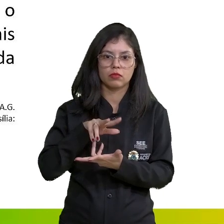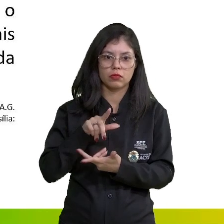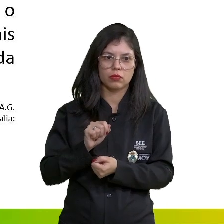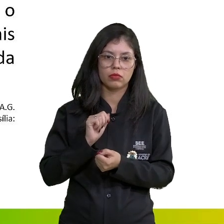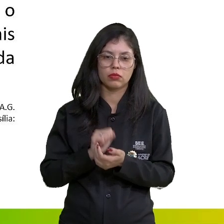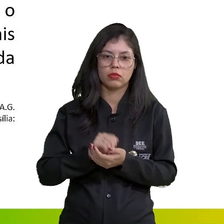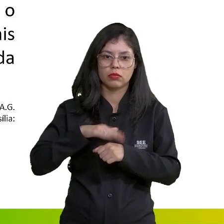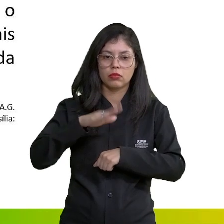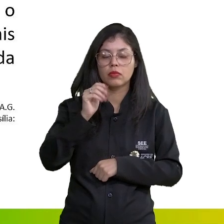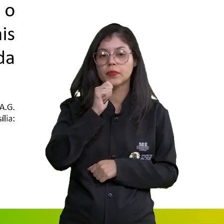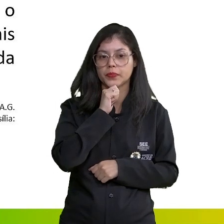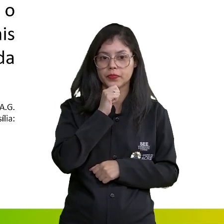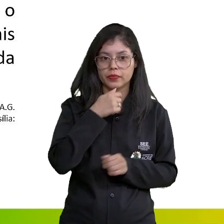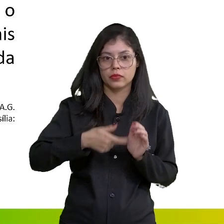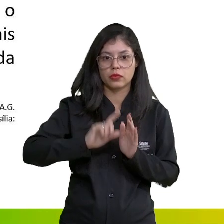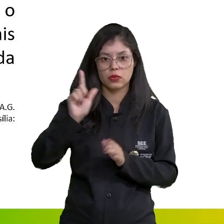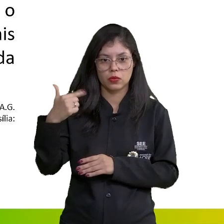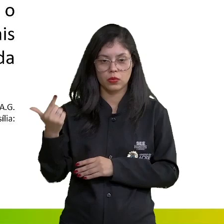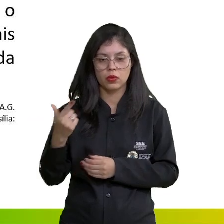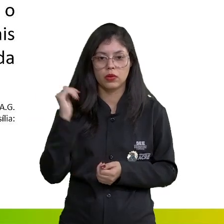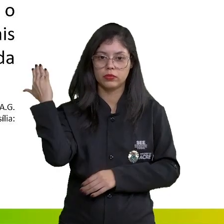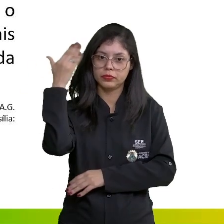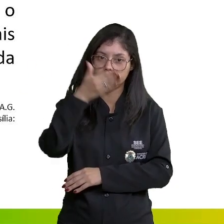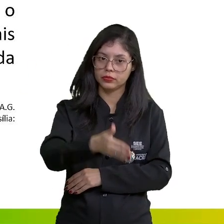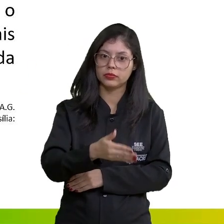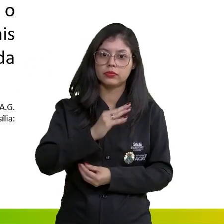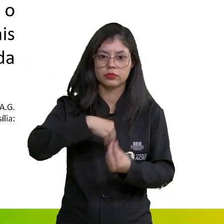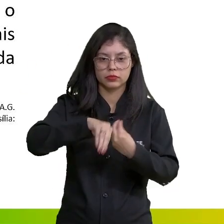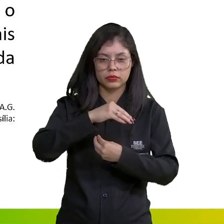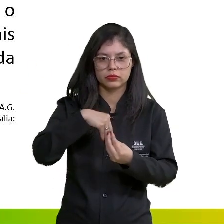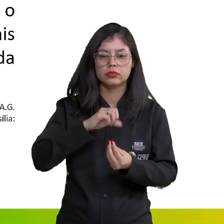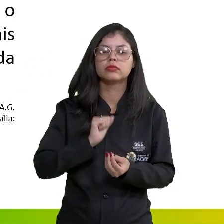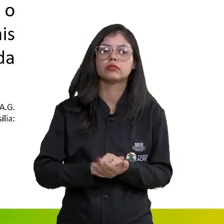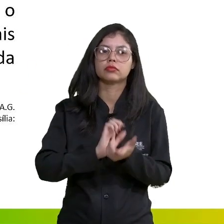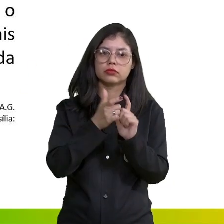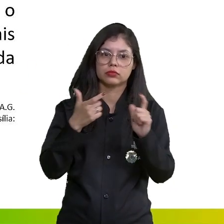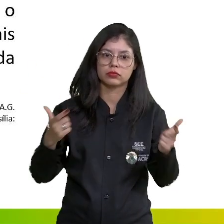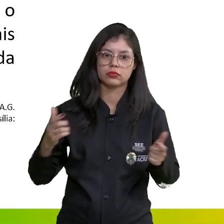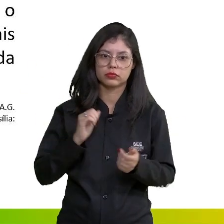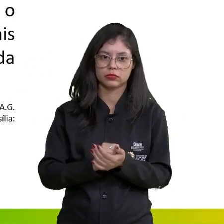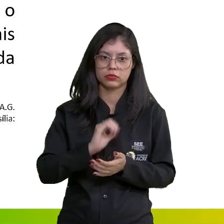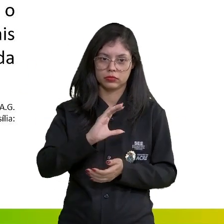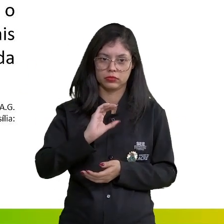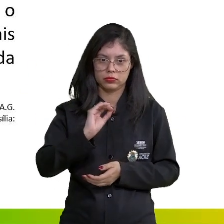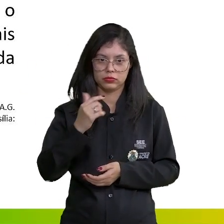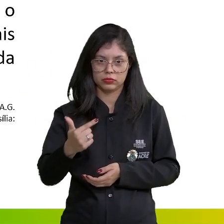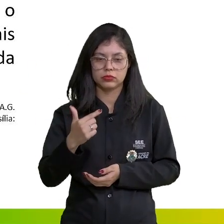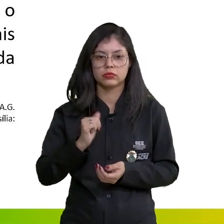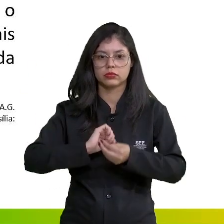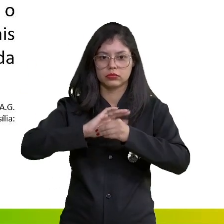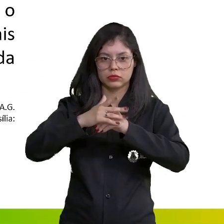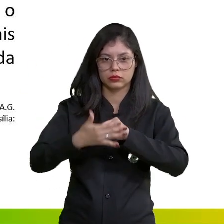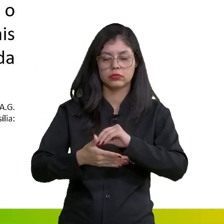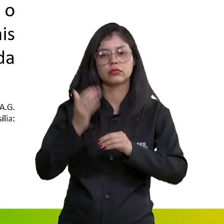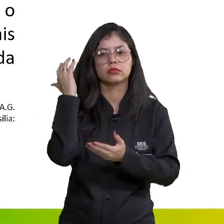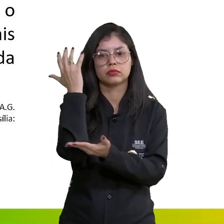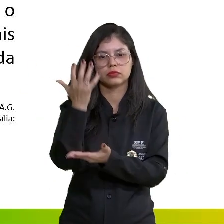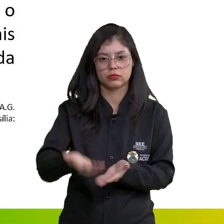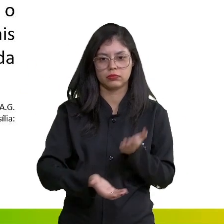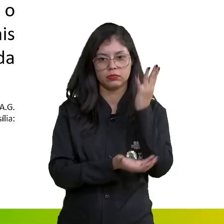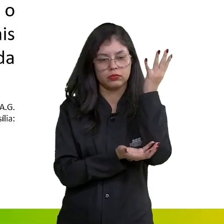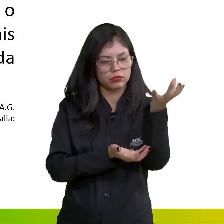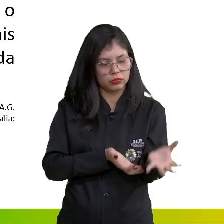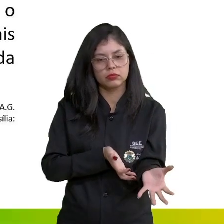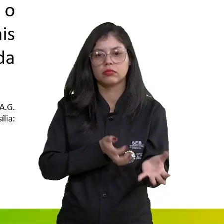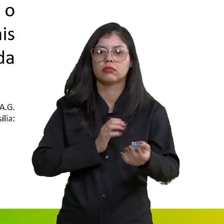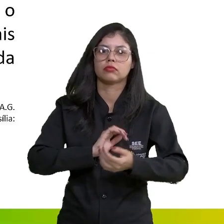global. Mas, recentemente, outro fator tornou-se diretamente envolvido no aumento da concentração de CO2 na atmosfera.